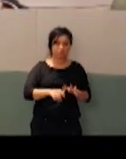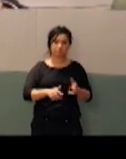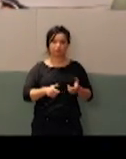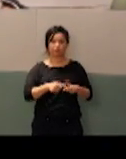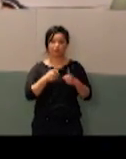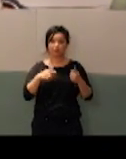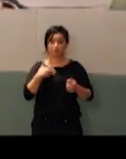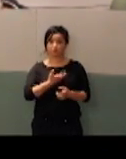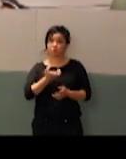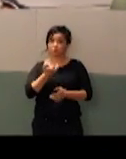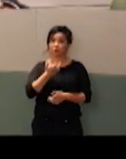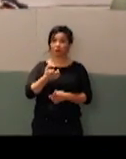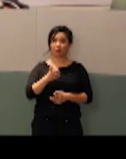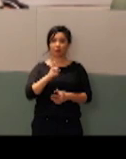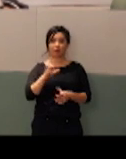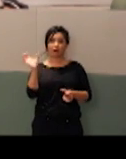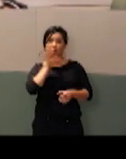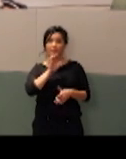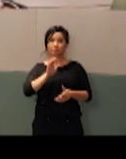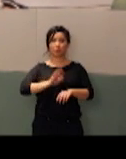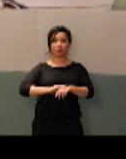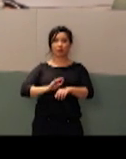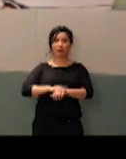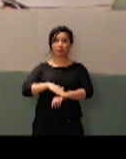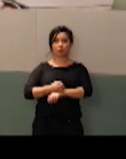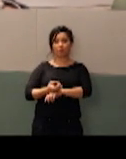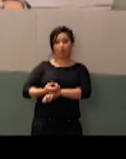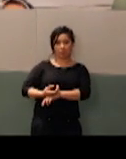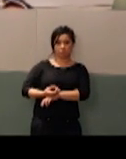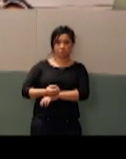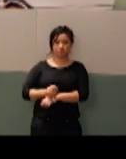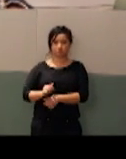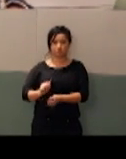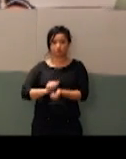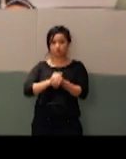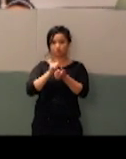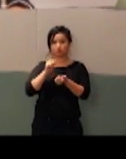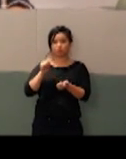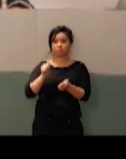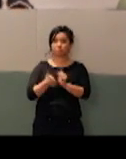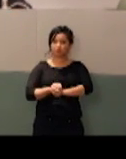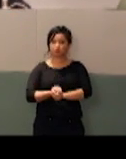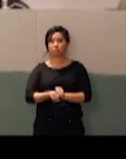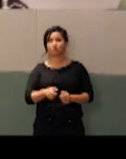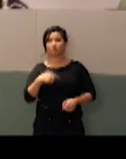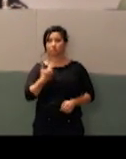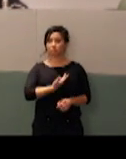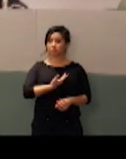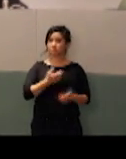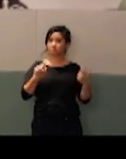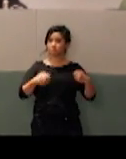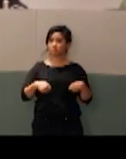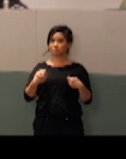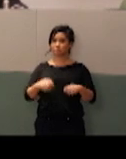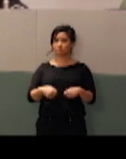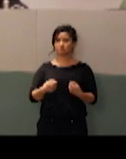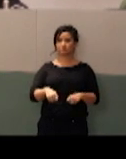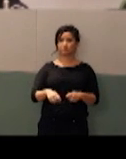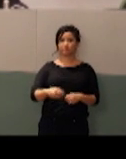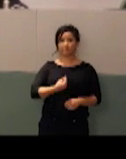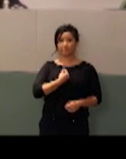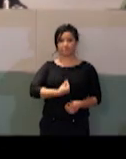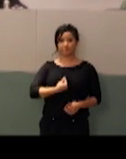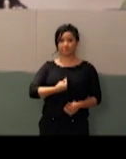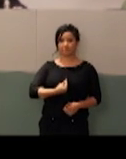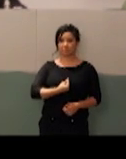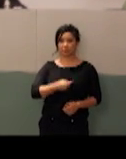E quero dizer alguns dados importantes dessa economia, que parece que a gente está vivendo em outro país, não no Distrito Federal. Que Brasília tem hoje a